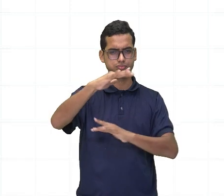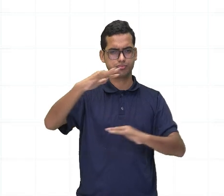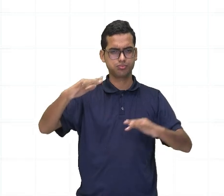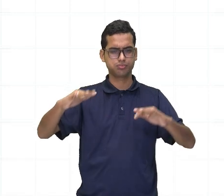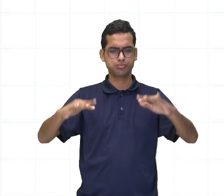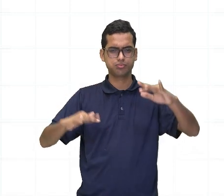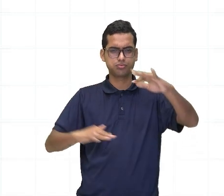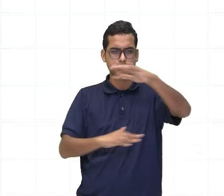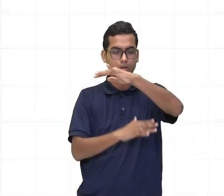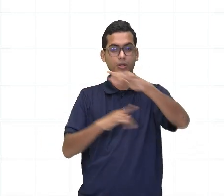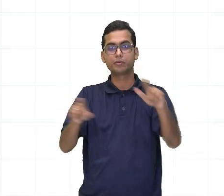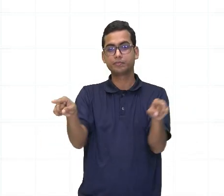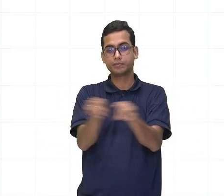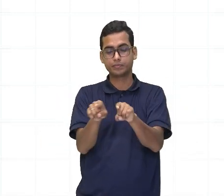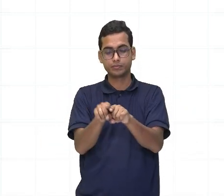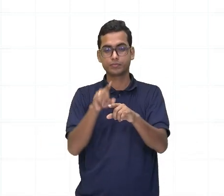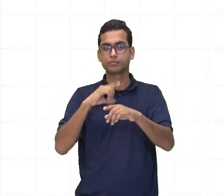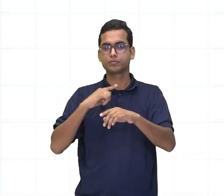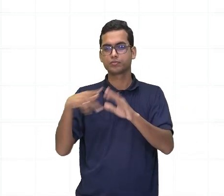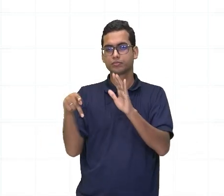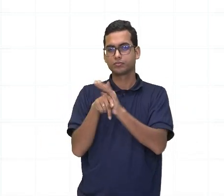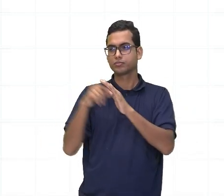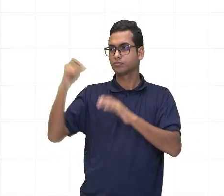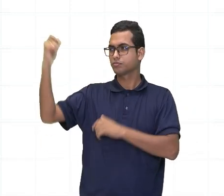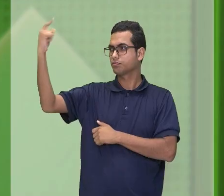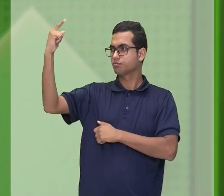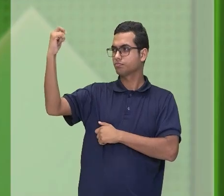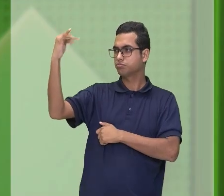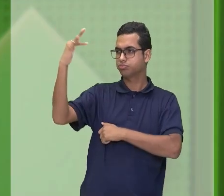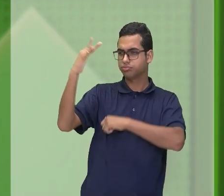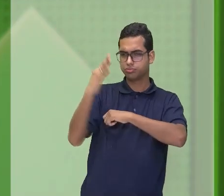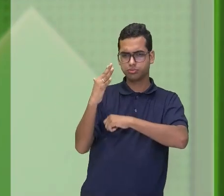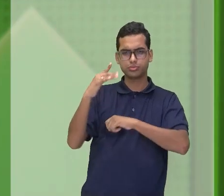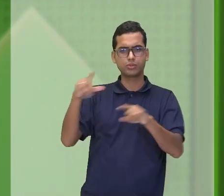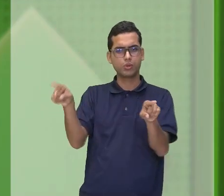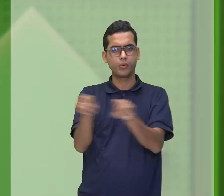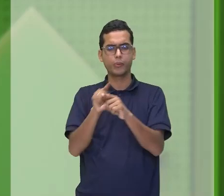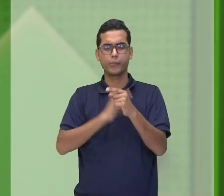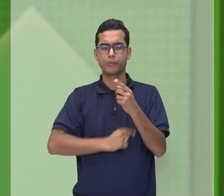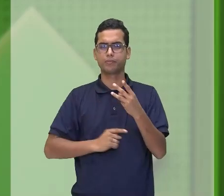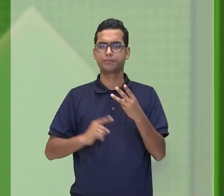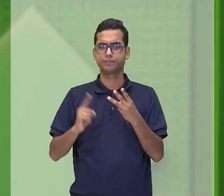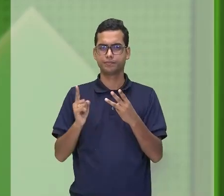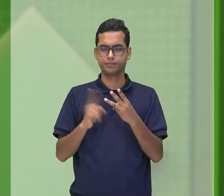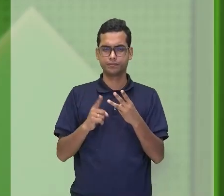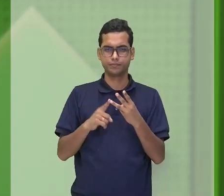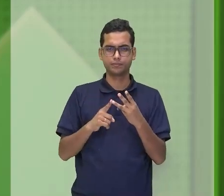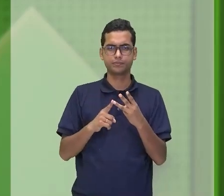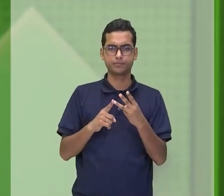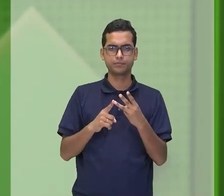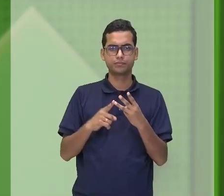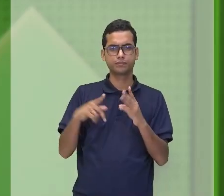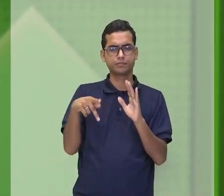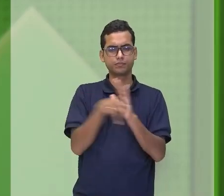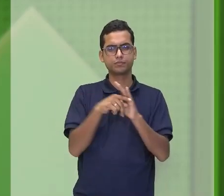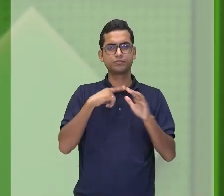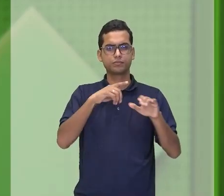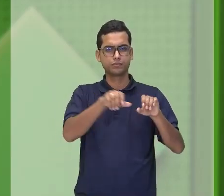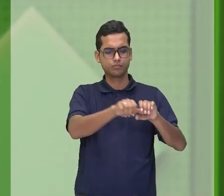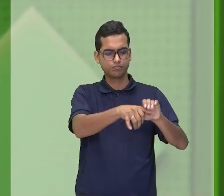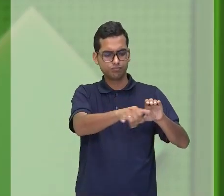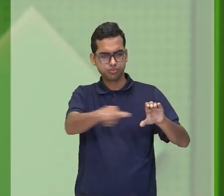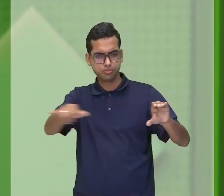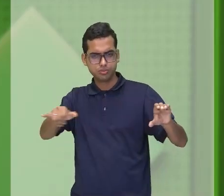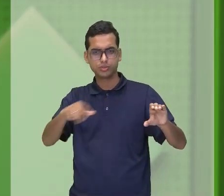a geladeira e o ar-condicionado, elas utilizam ali, né, a forma de transferência